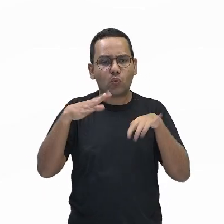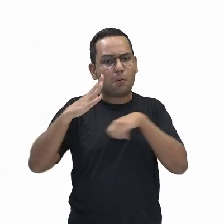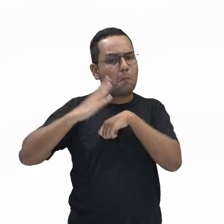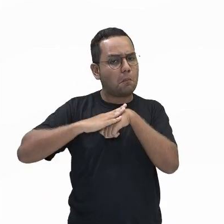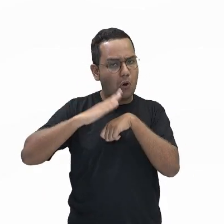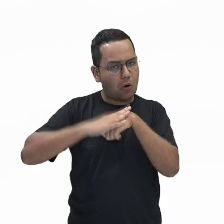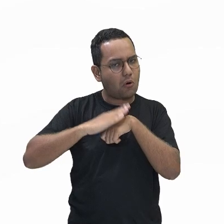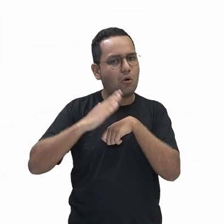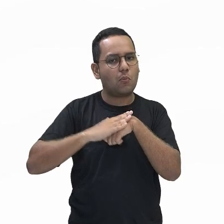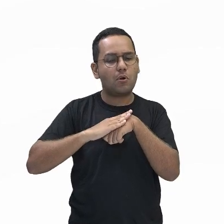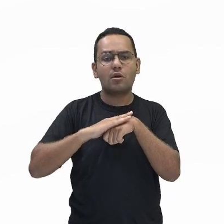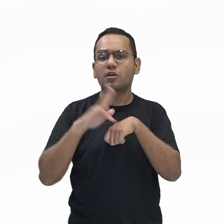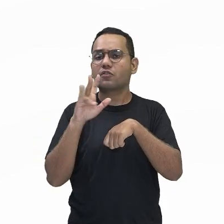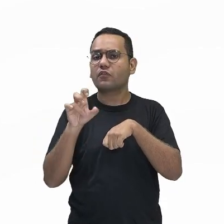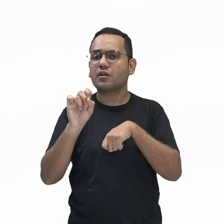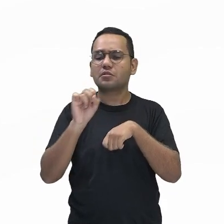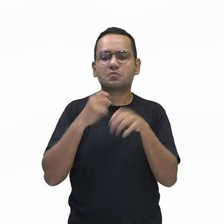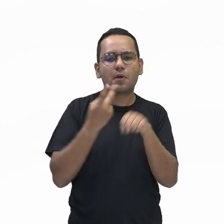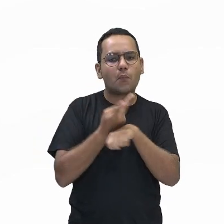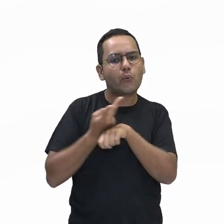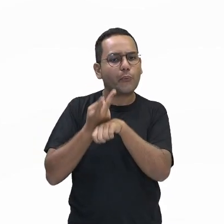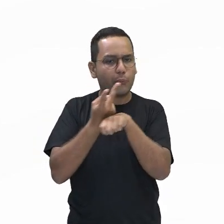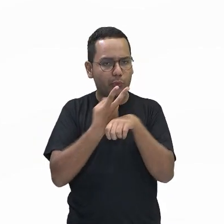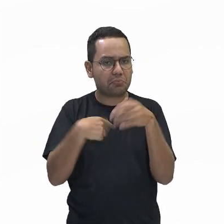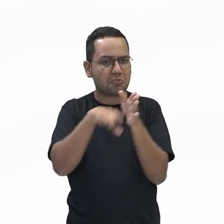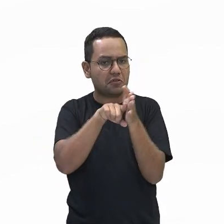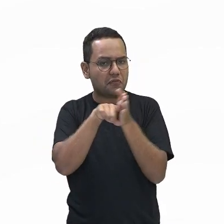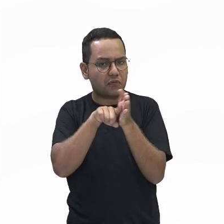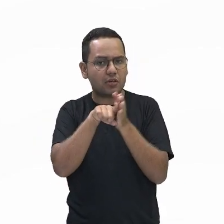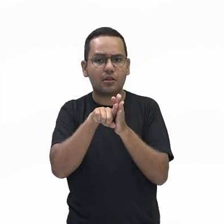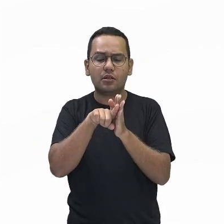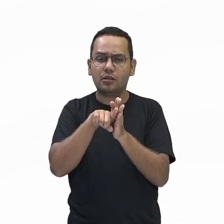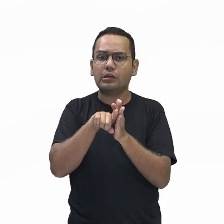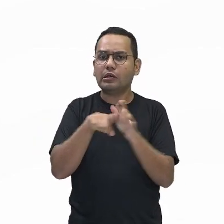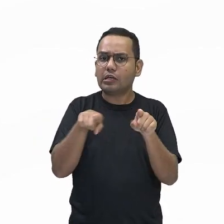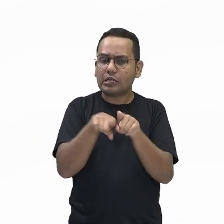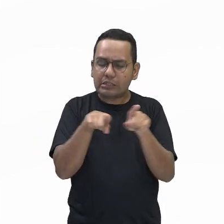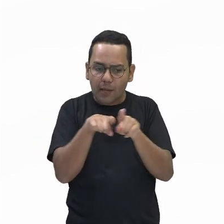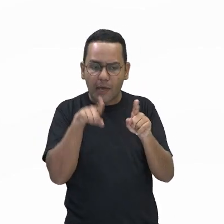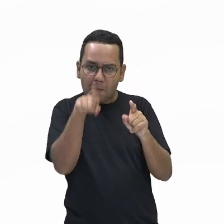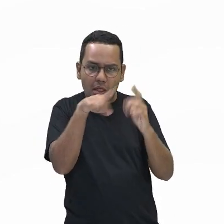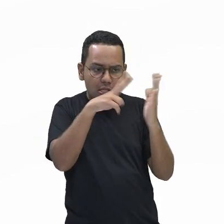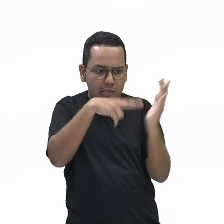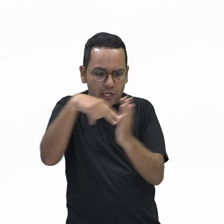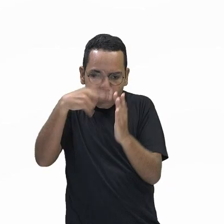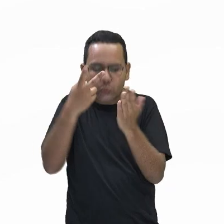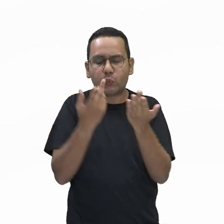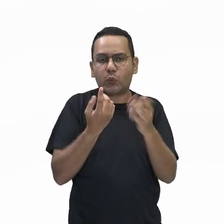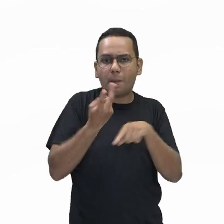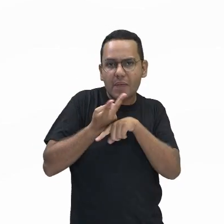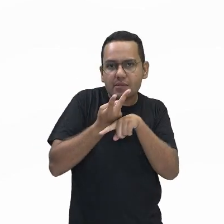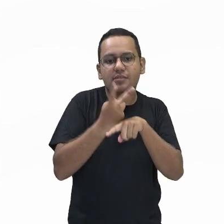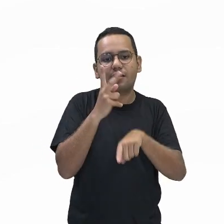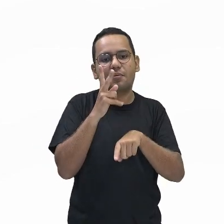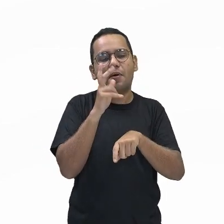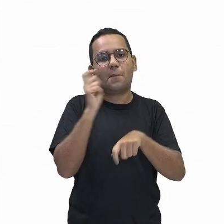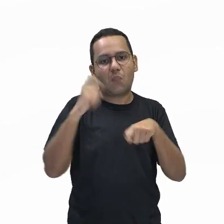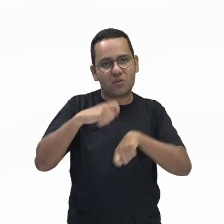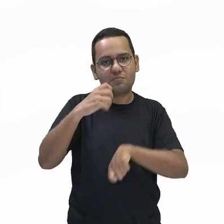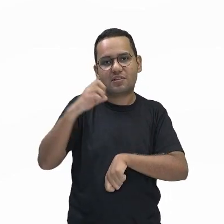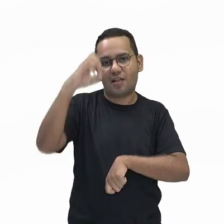a explorar, investigar e aprender. A palavra